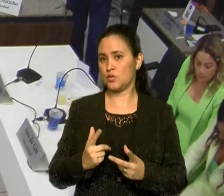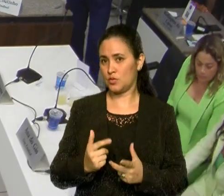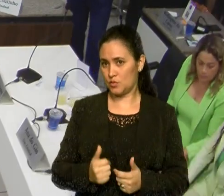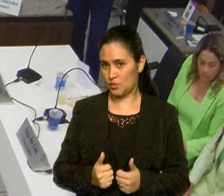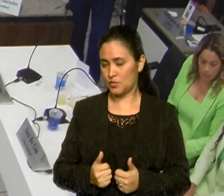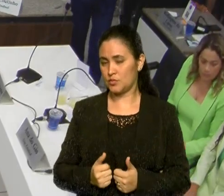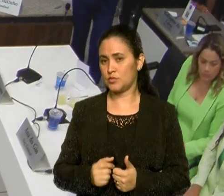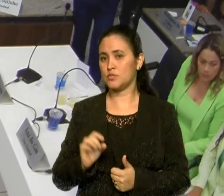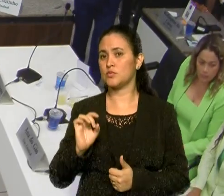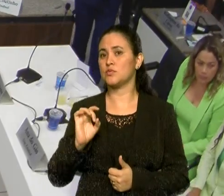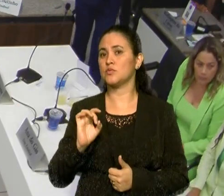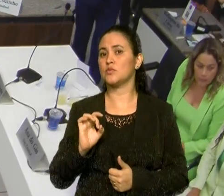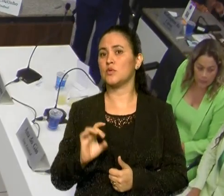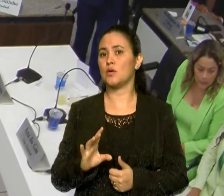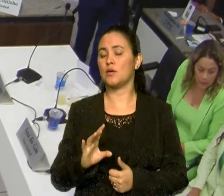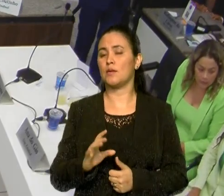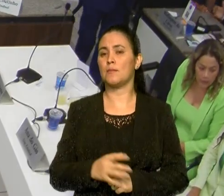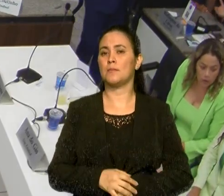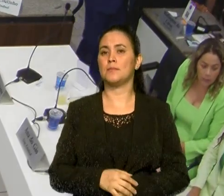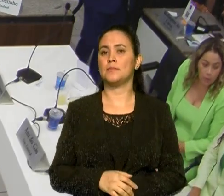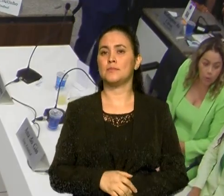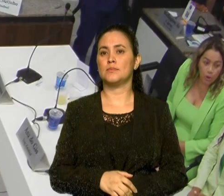Desses todos, apenas o que se refere a